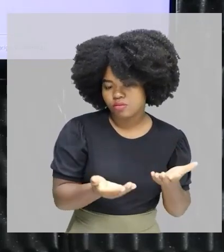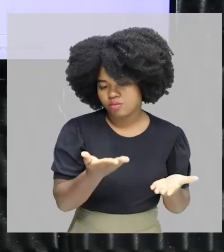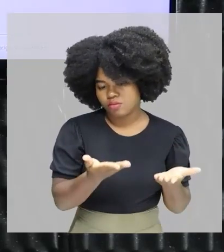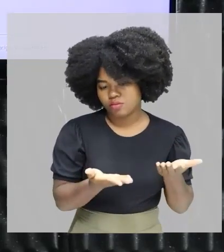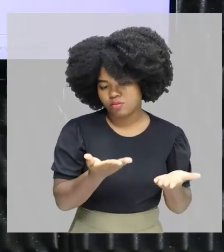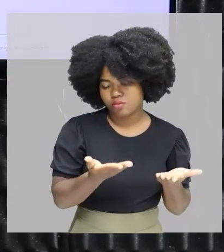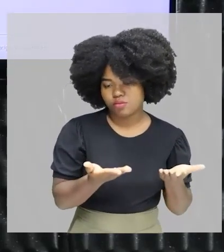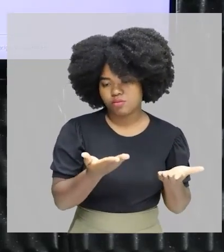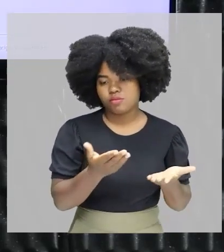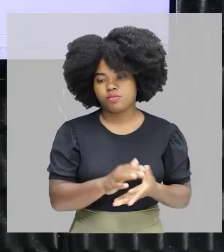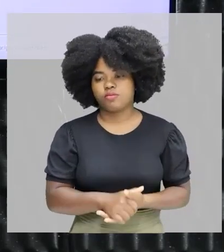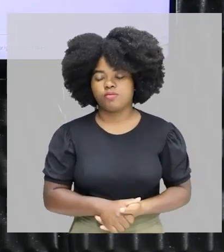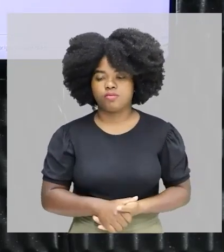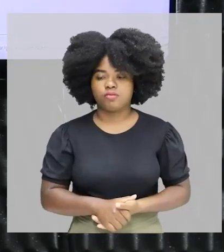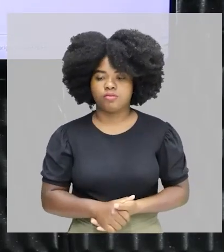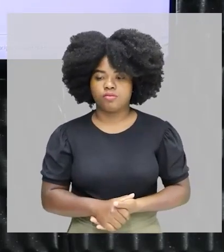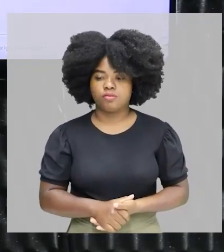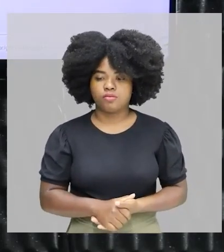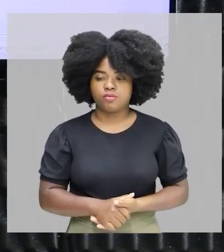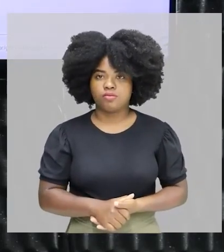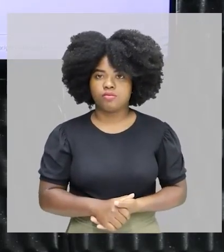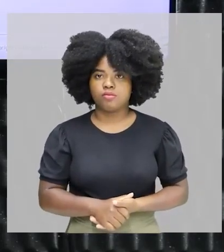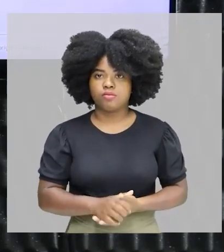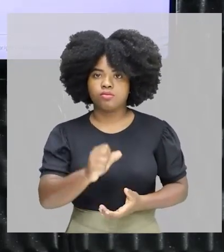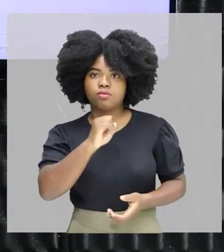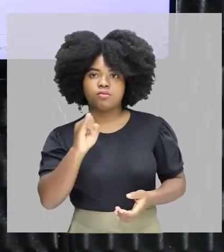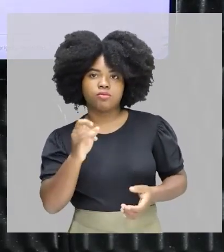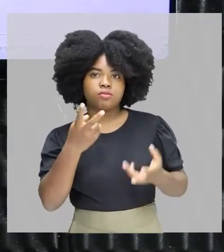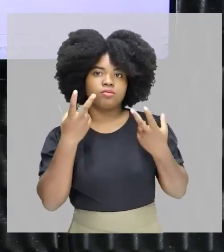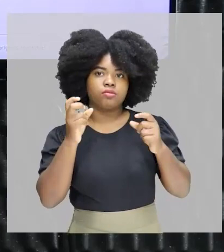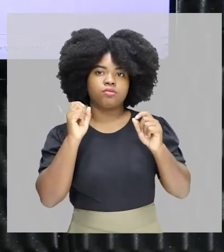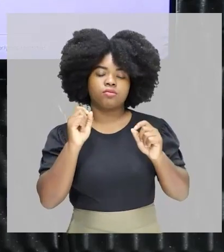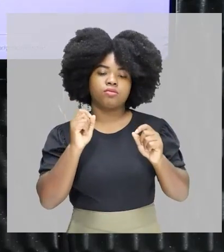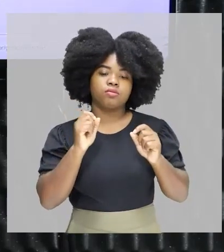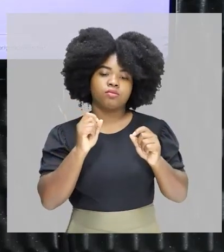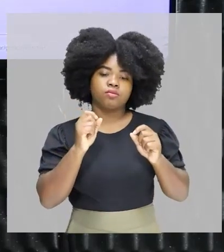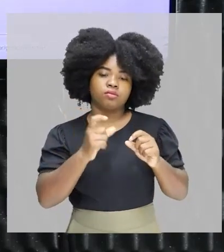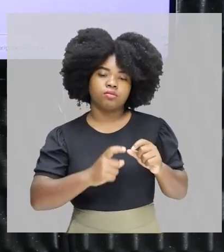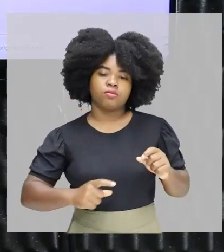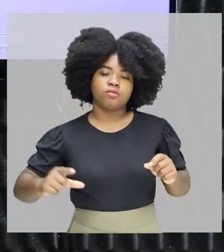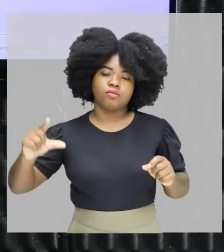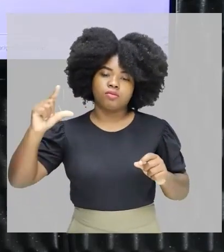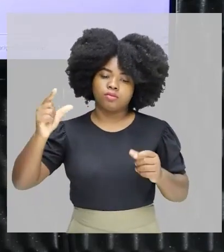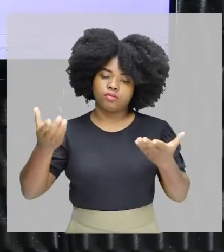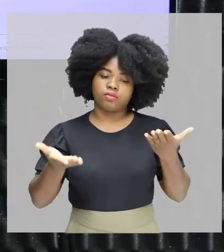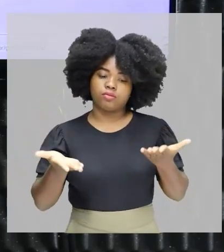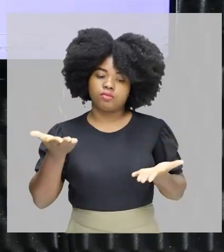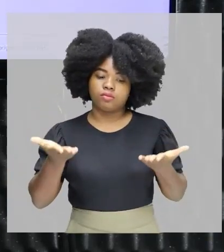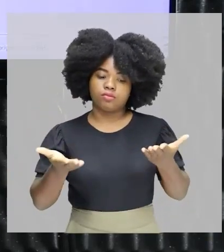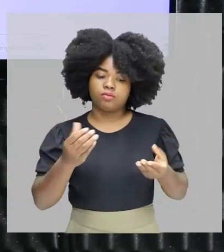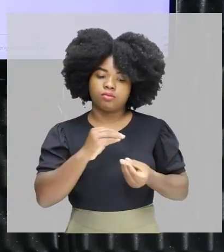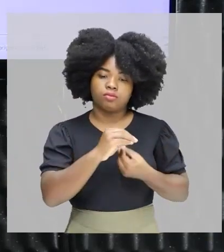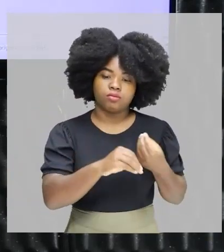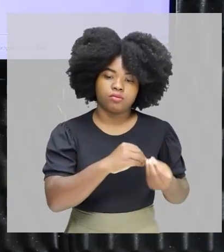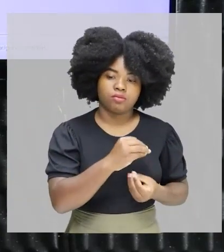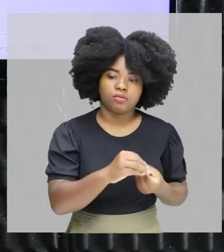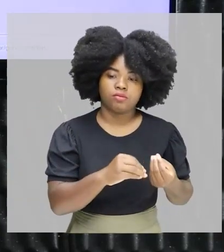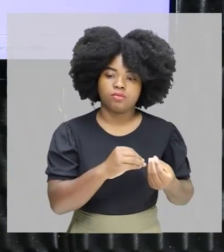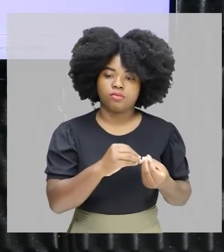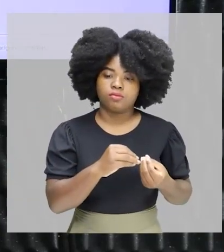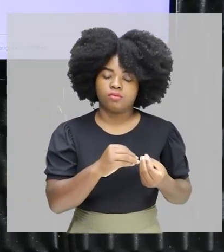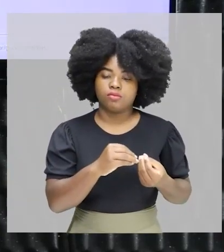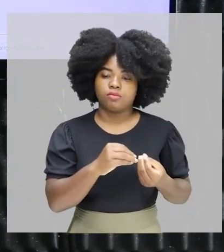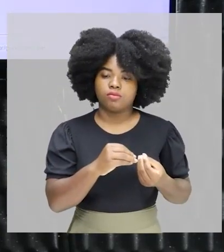o deslocamento, o equilíbrio químico. Se a gente aumenta a concentração de uma substância que está